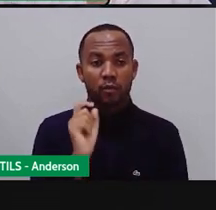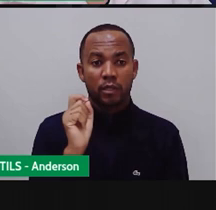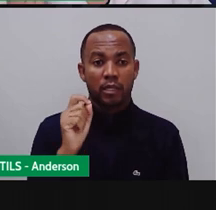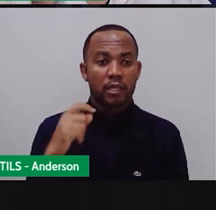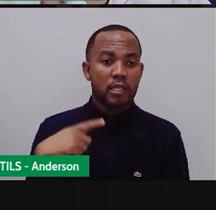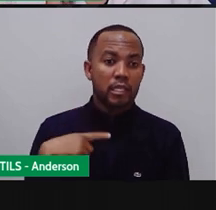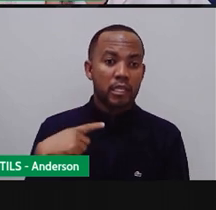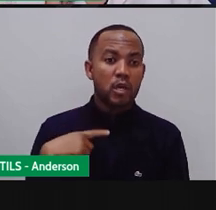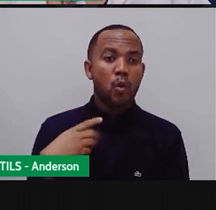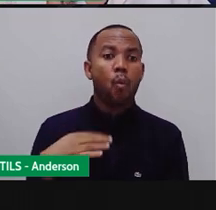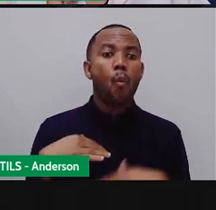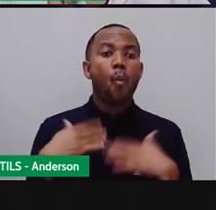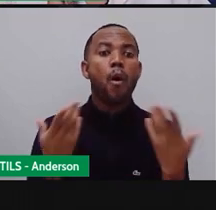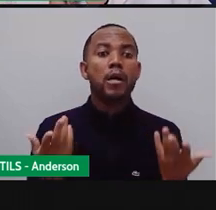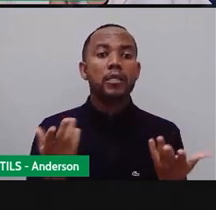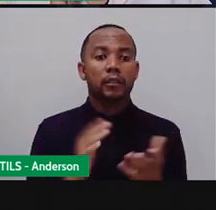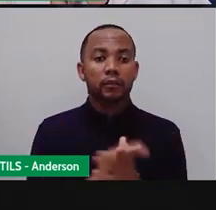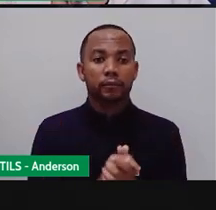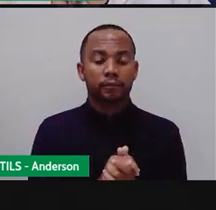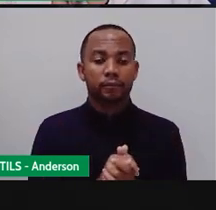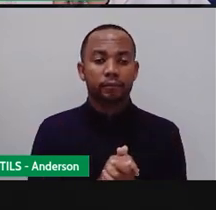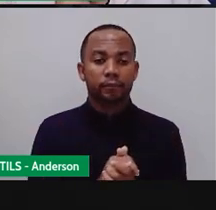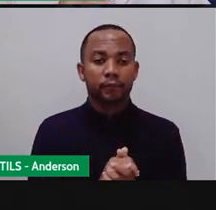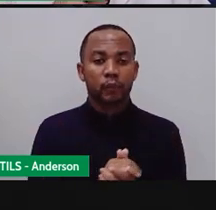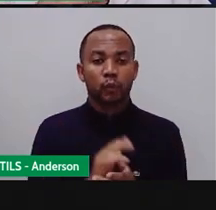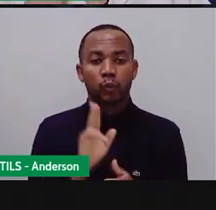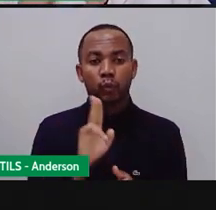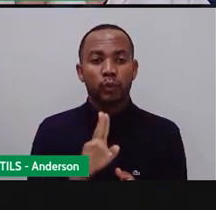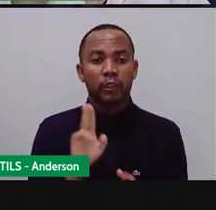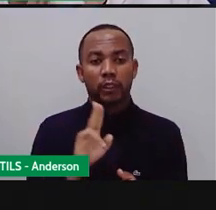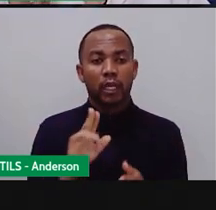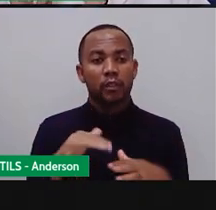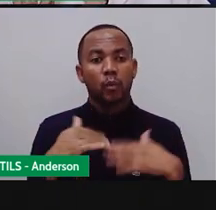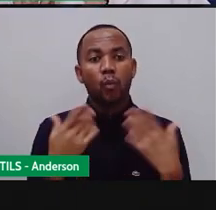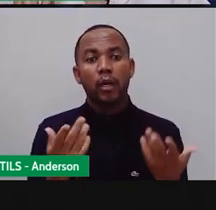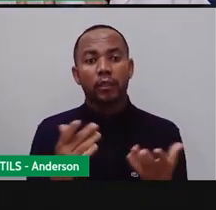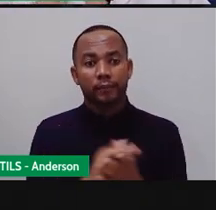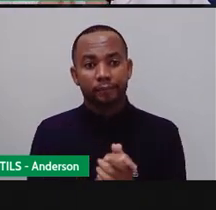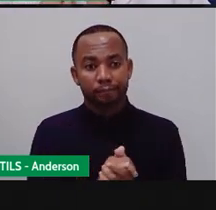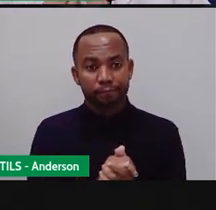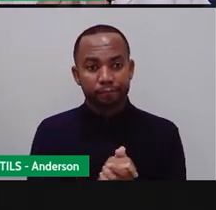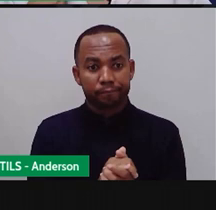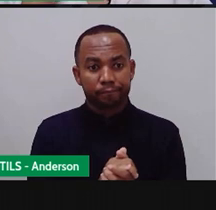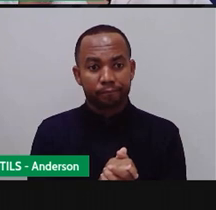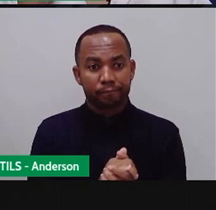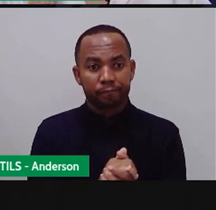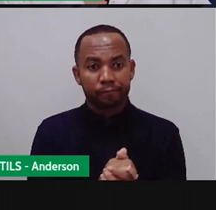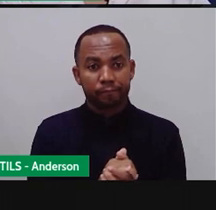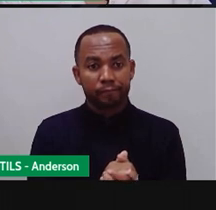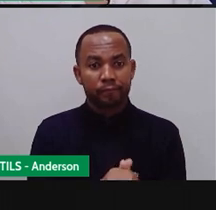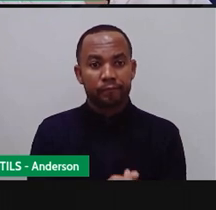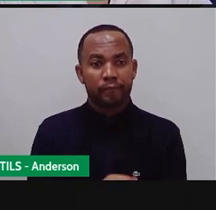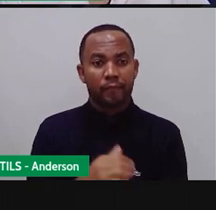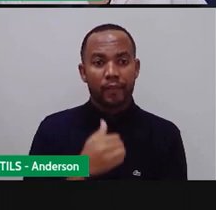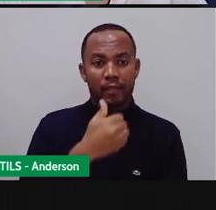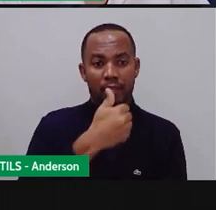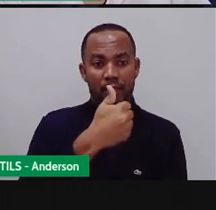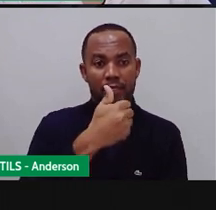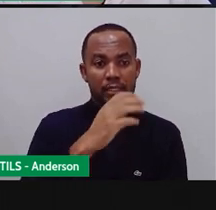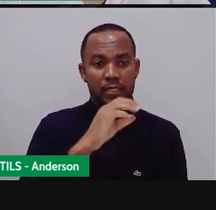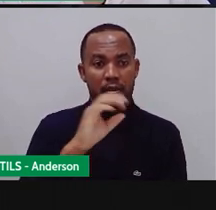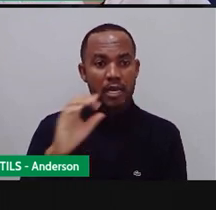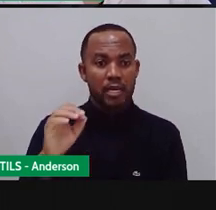terá quantas né Quantas unidades centena é o que é de 100